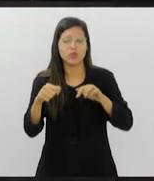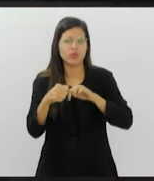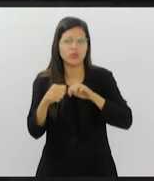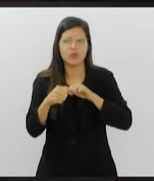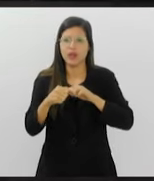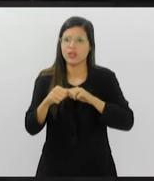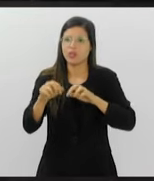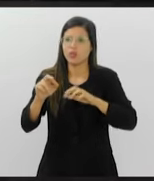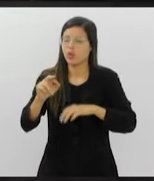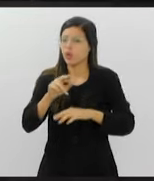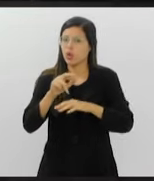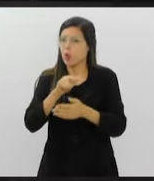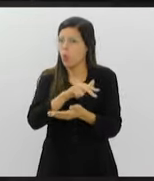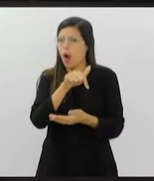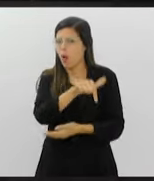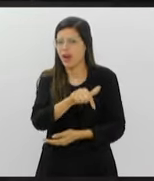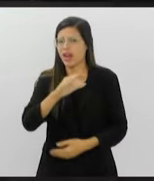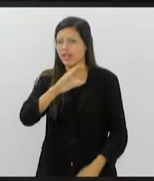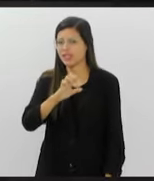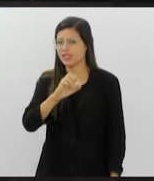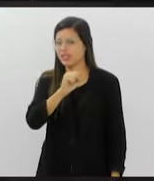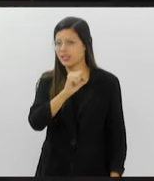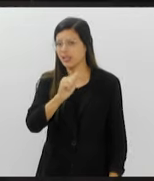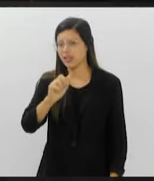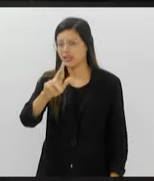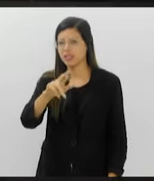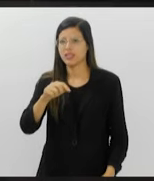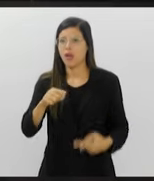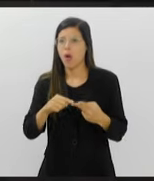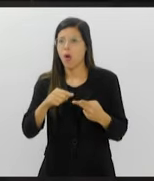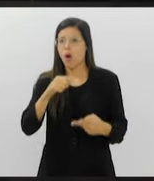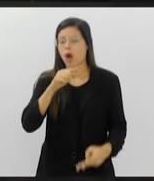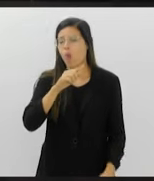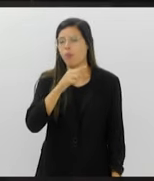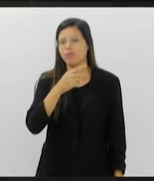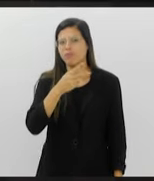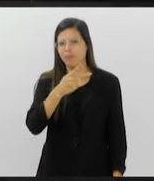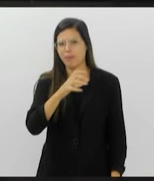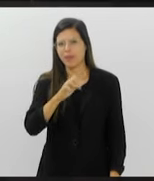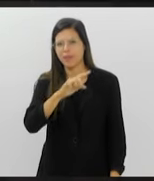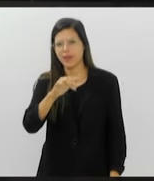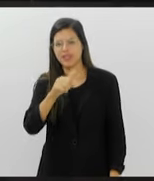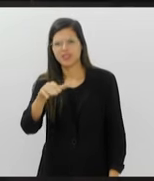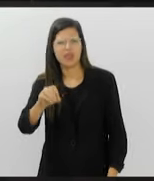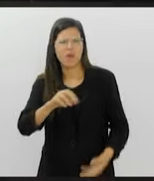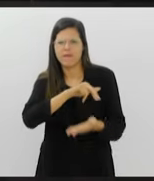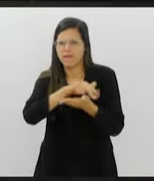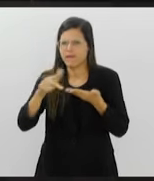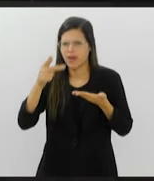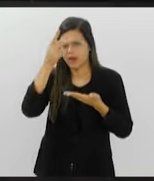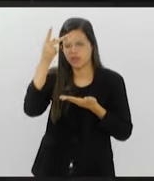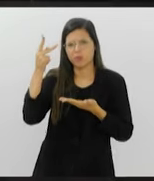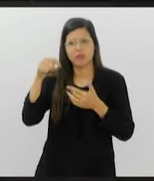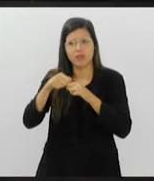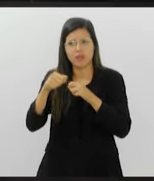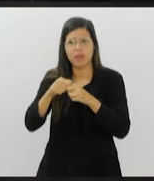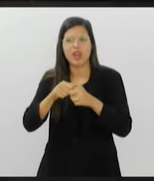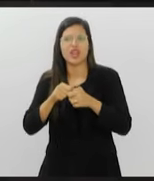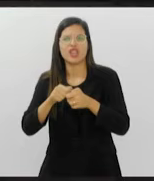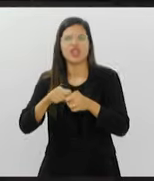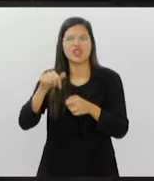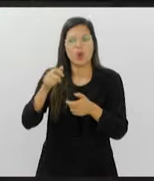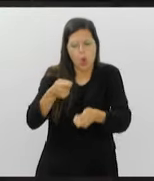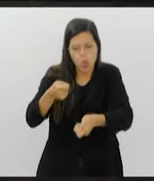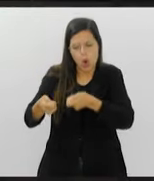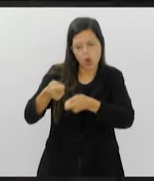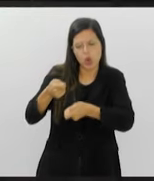pela vida fora. De César Maia ao saudoso Pisciani, a Sérgio Cabral Filho e um monte de gente que ele fez. Usa, usa, usa, chega onde